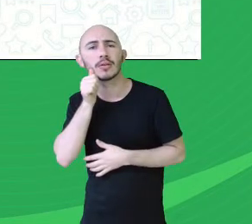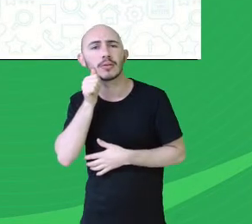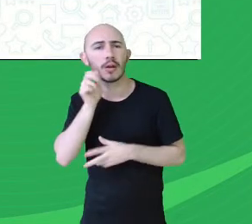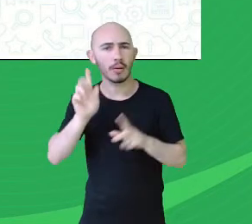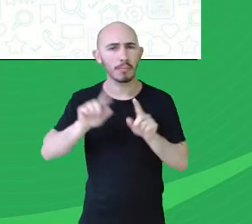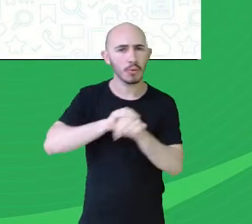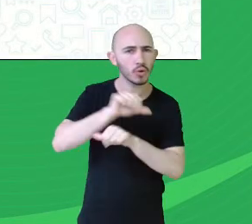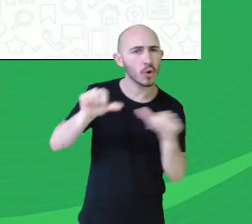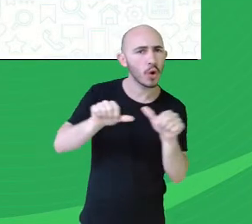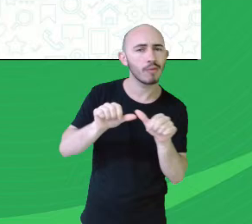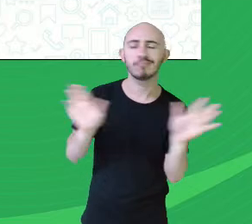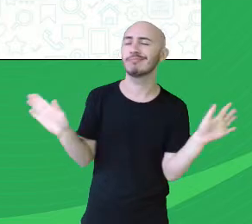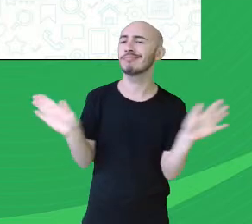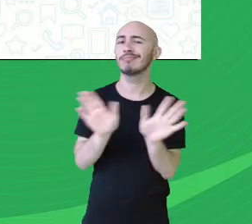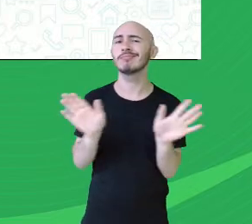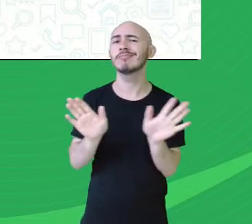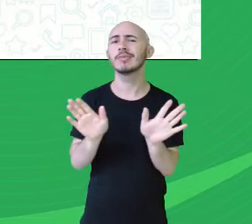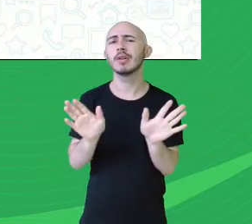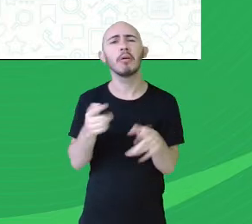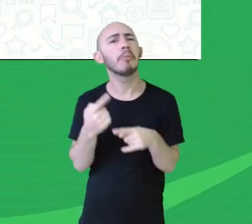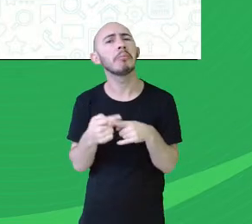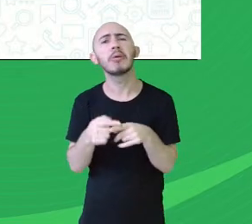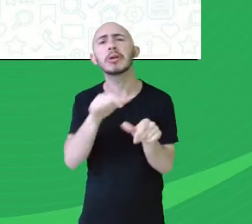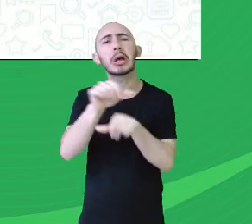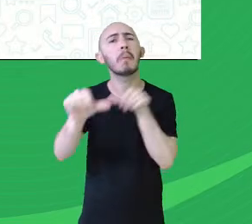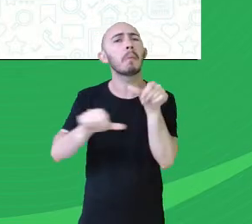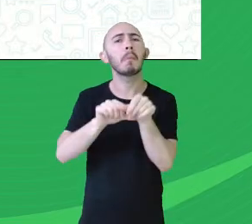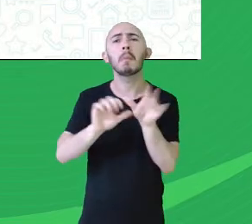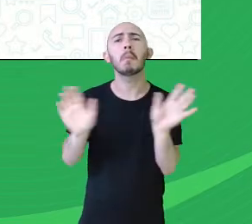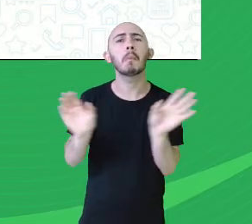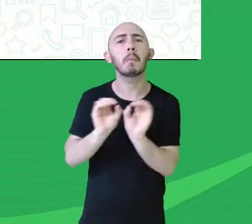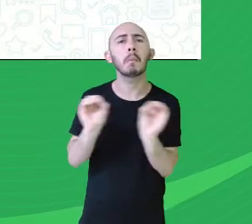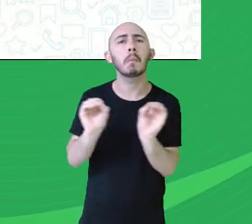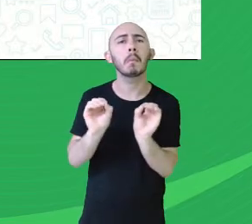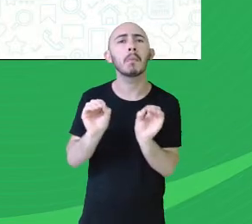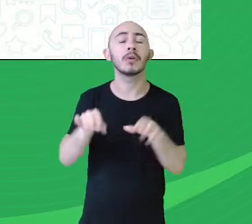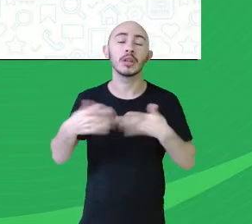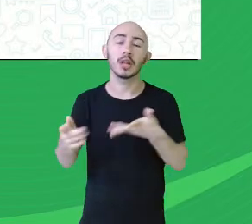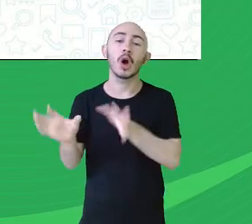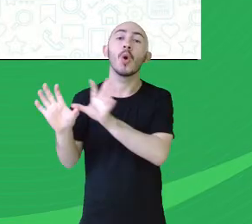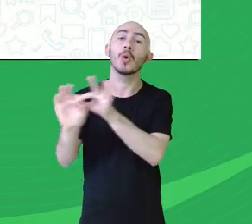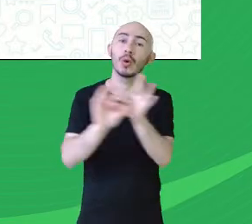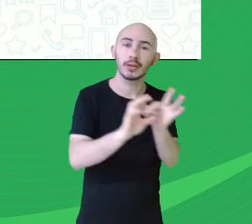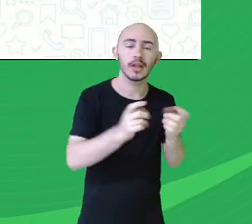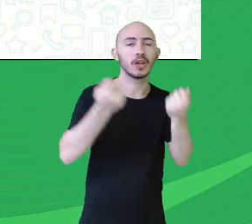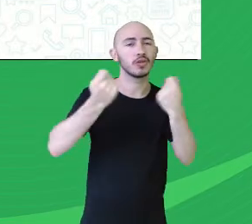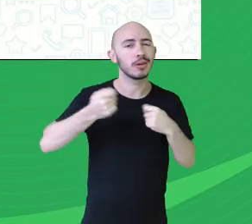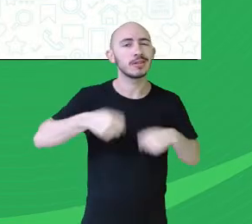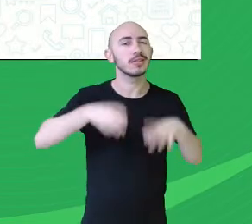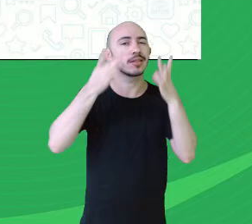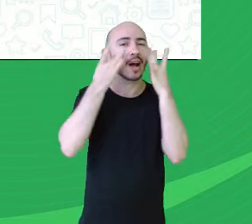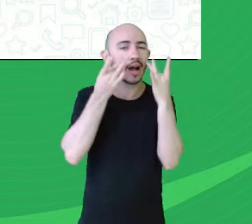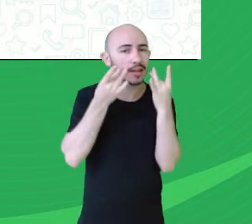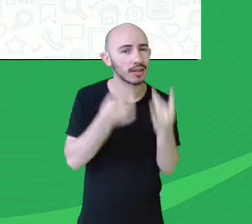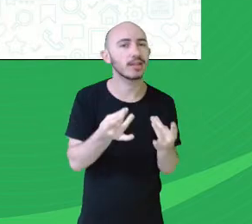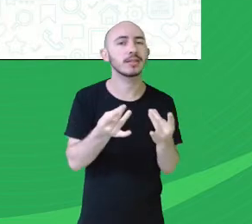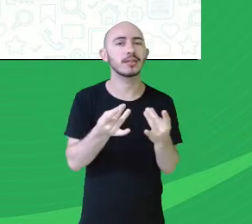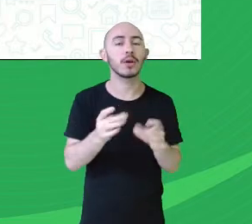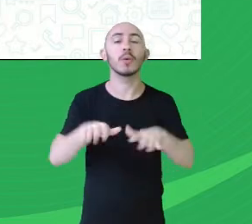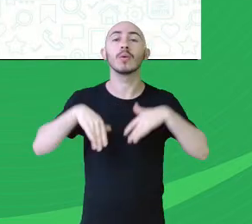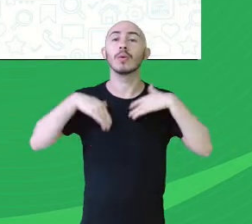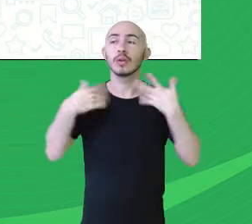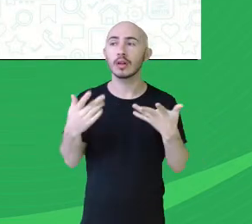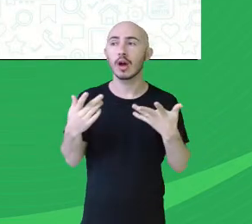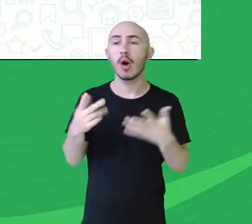eu falei aqui no início da aula que a gente precisa observar o contexto. E nesse caso, homens está se referindo